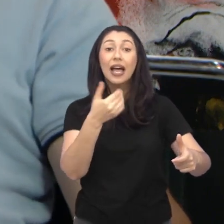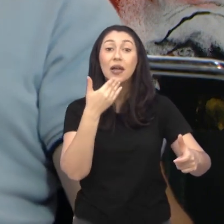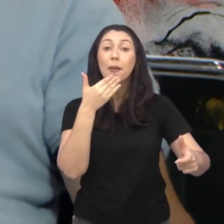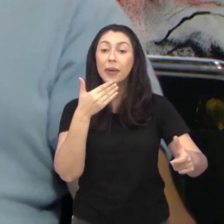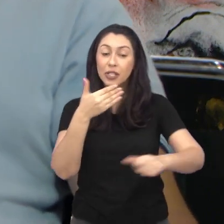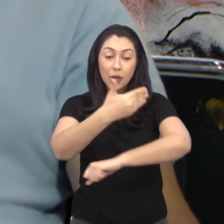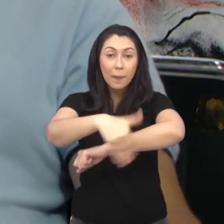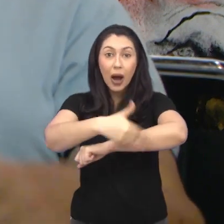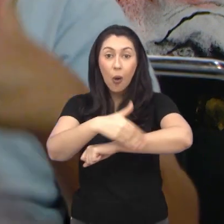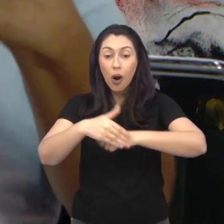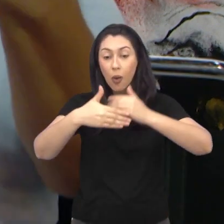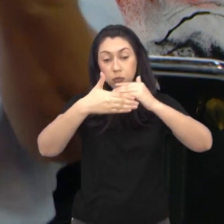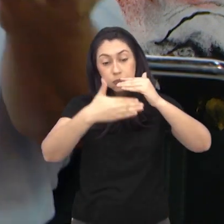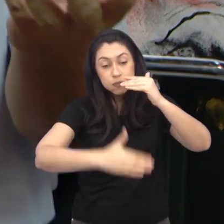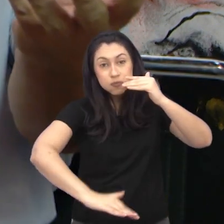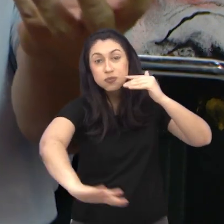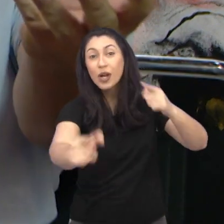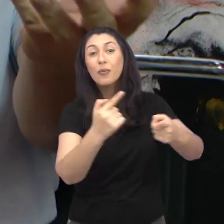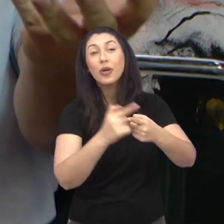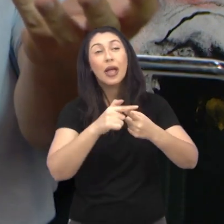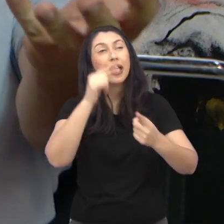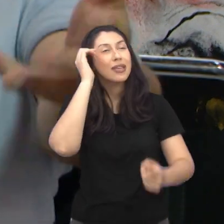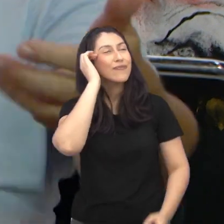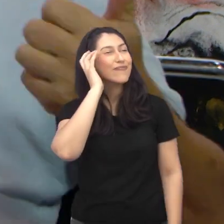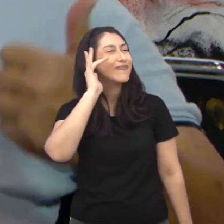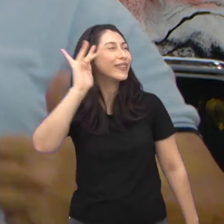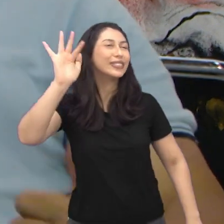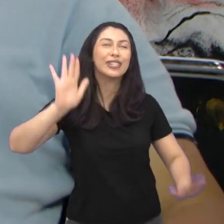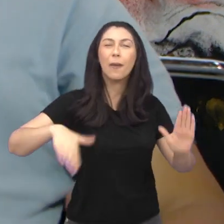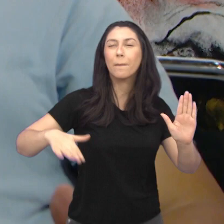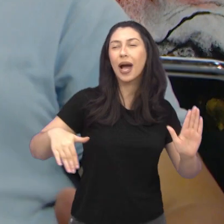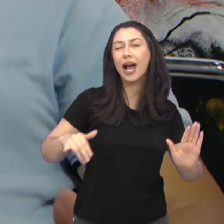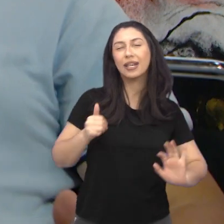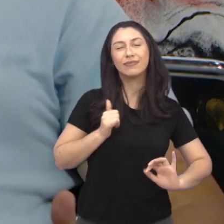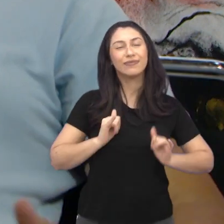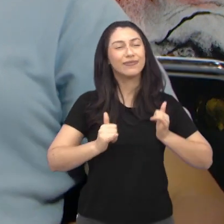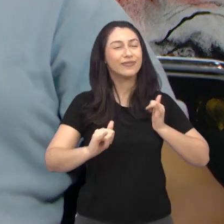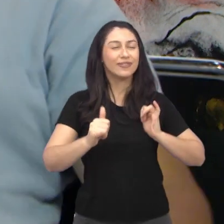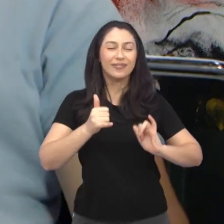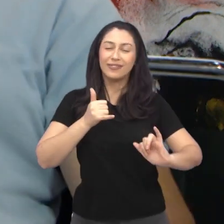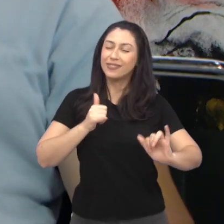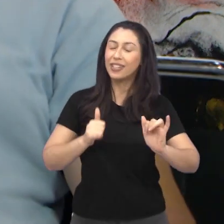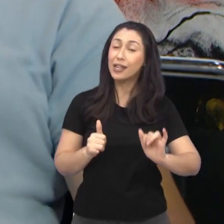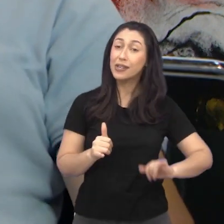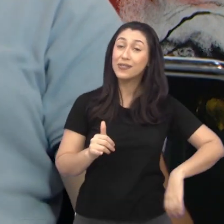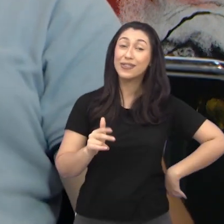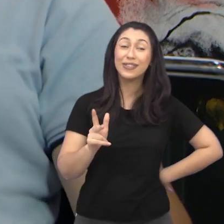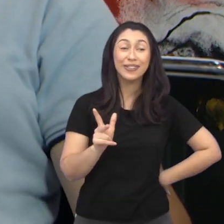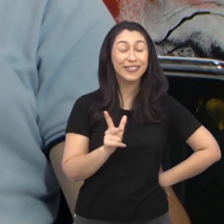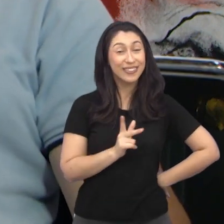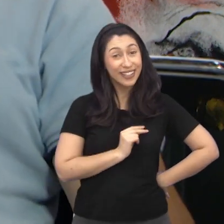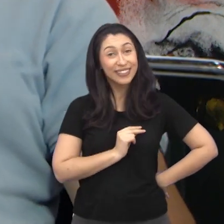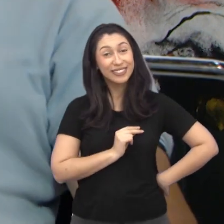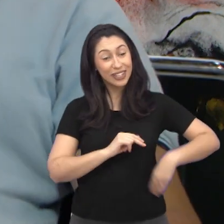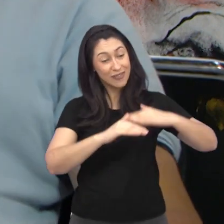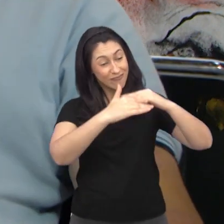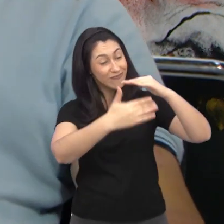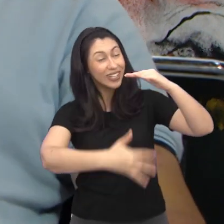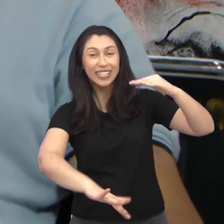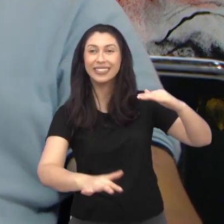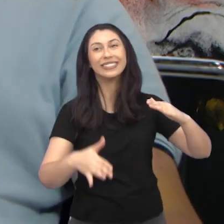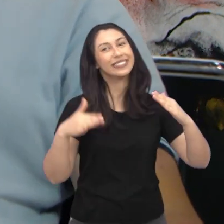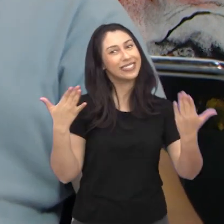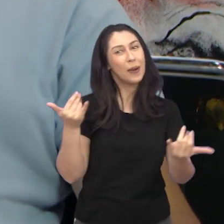no banhado que ele imagina que é uma praia, entendeu? E dá uma energia nele. Eu falei, nossa, é o banhado. Ele falou, lá para